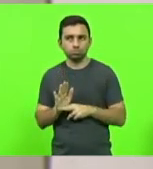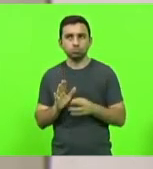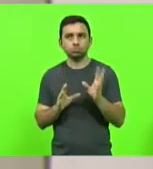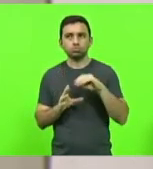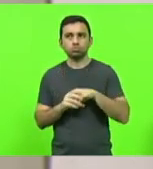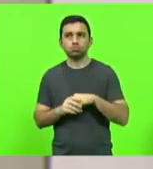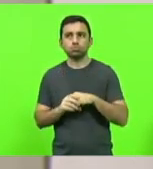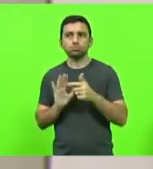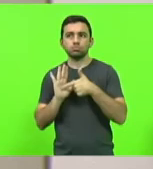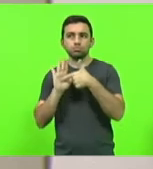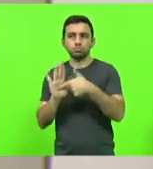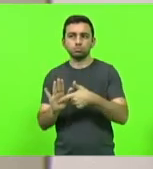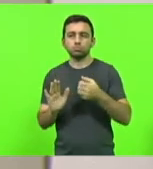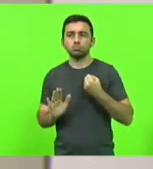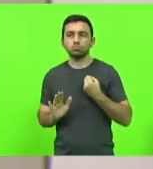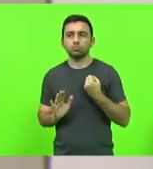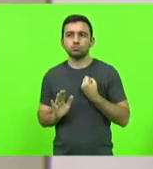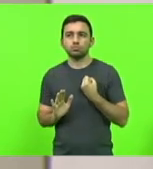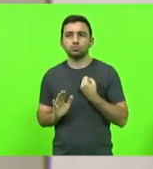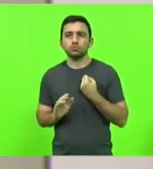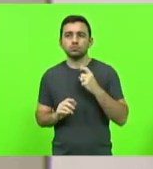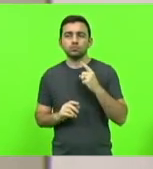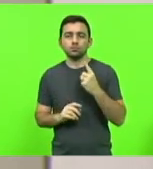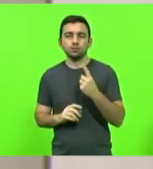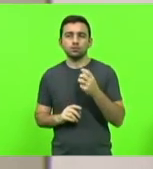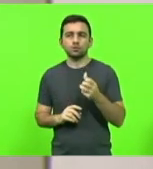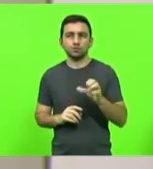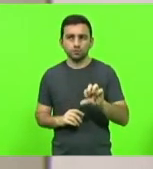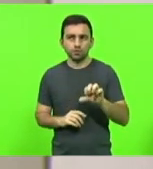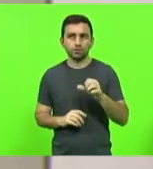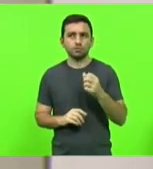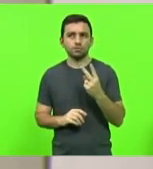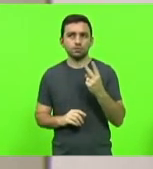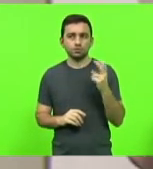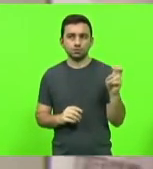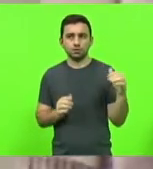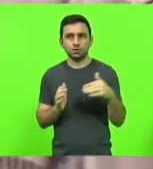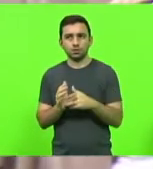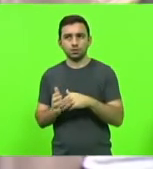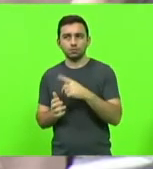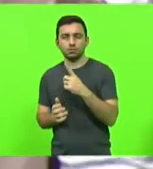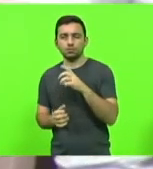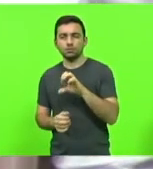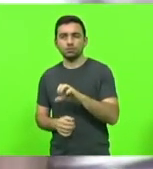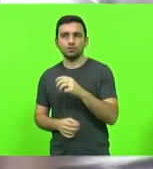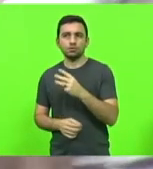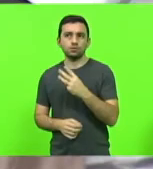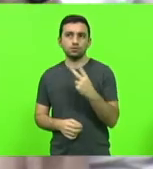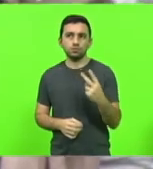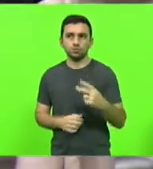seguintes indicações. Indicações 1925 a 1932.